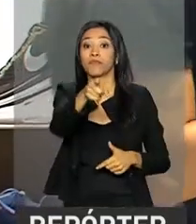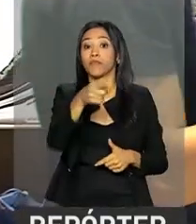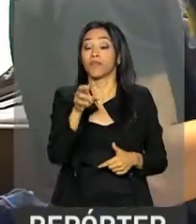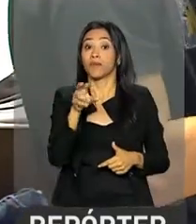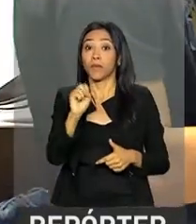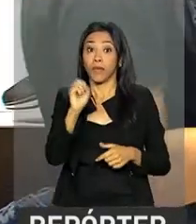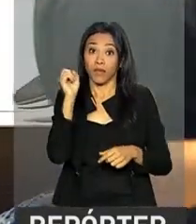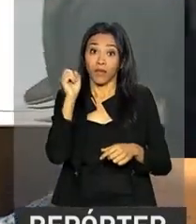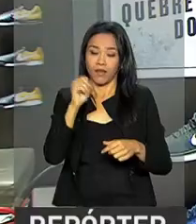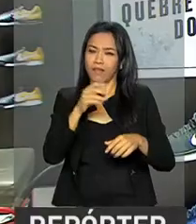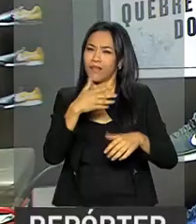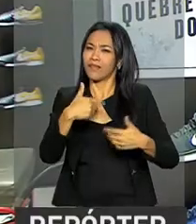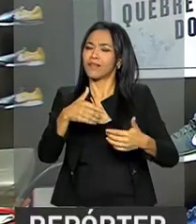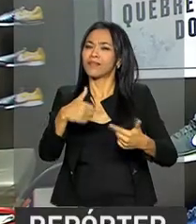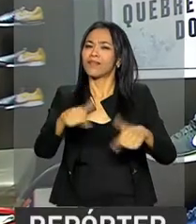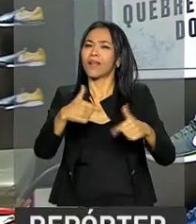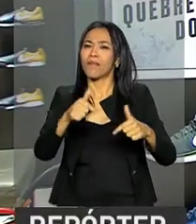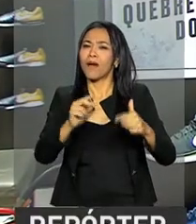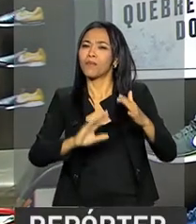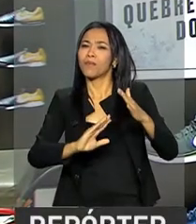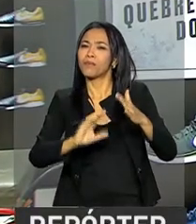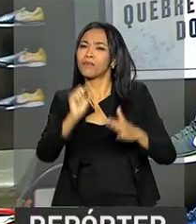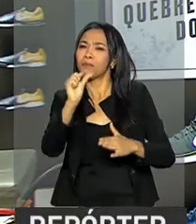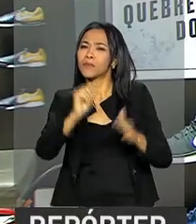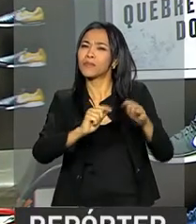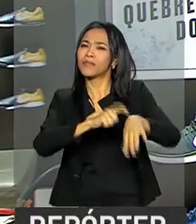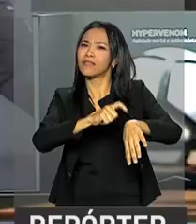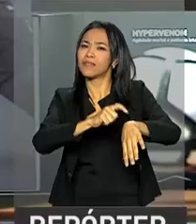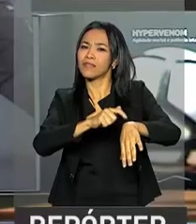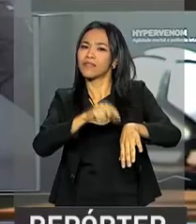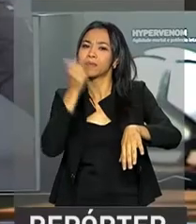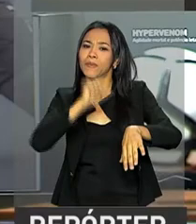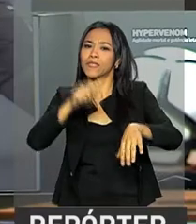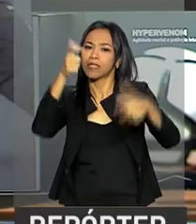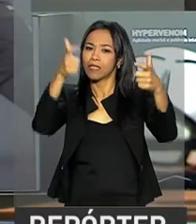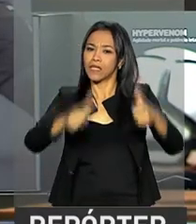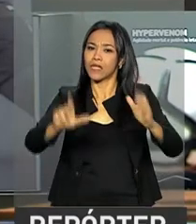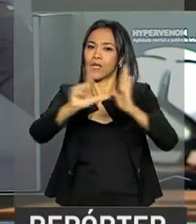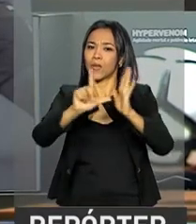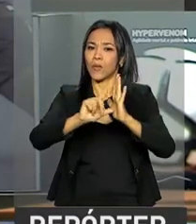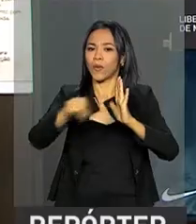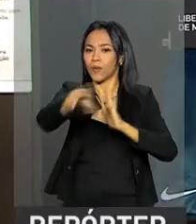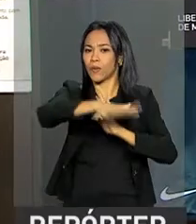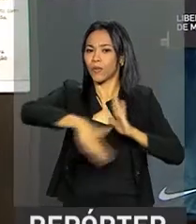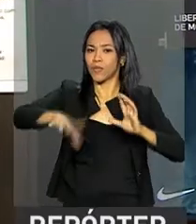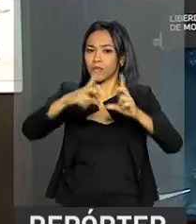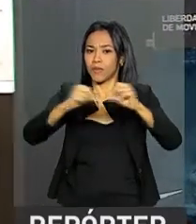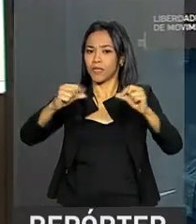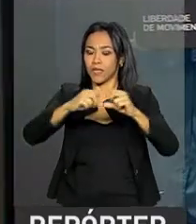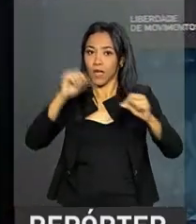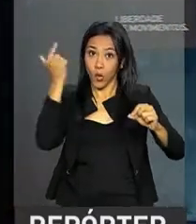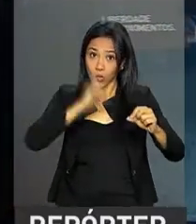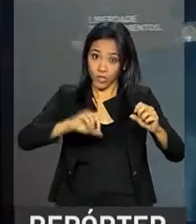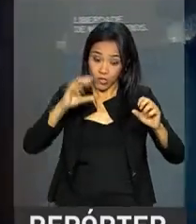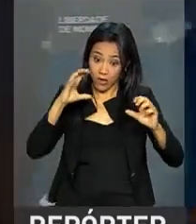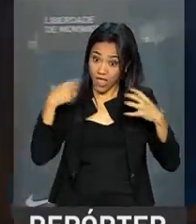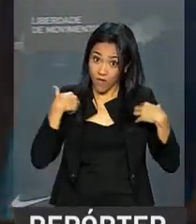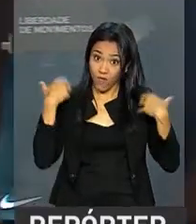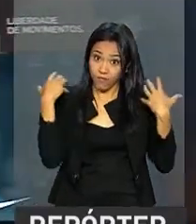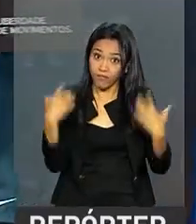empregos temporários nesta loja de tênis e artigos esportivos em brasília agarrou a oportunidade